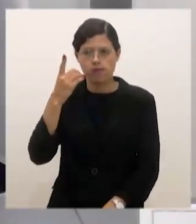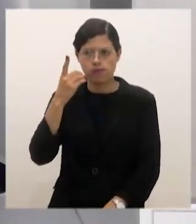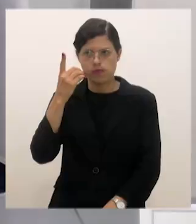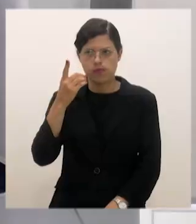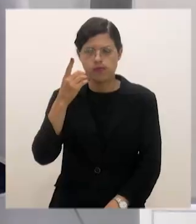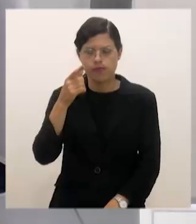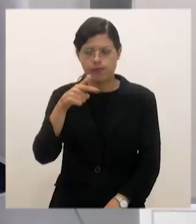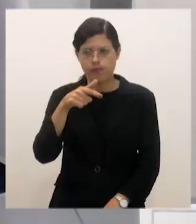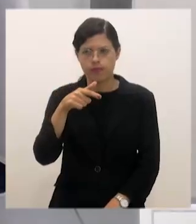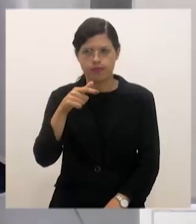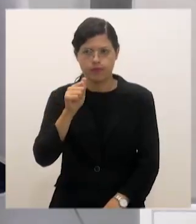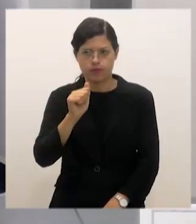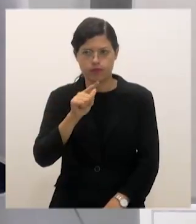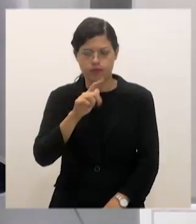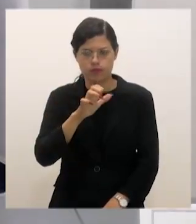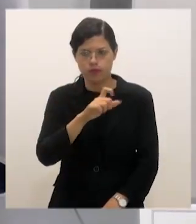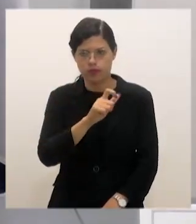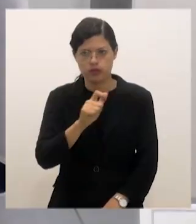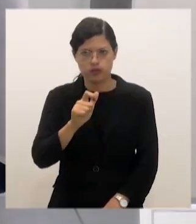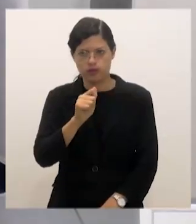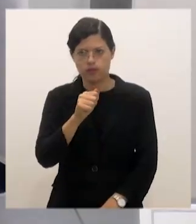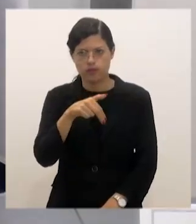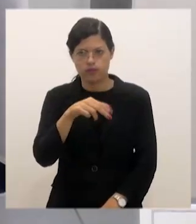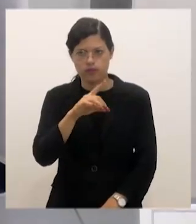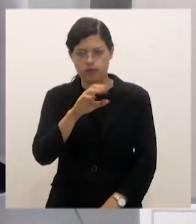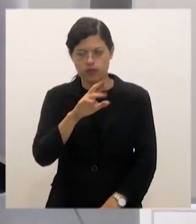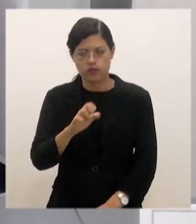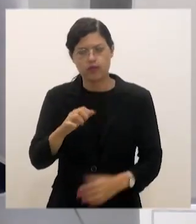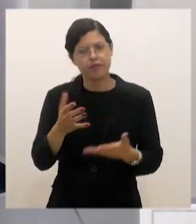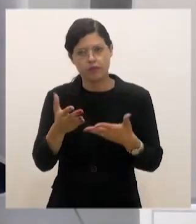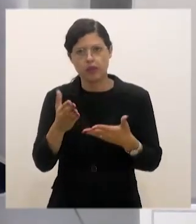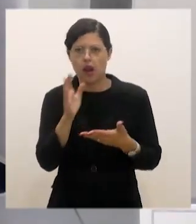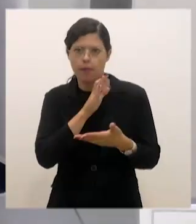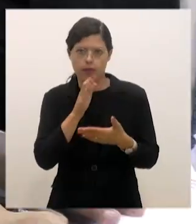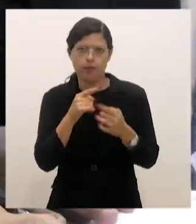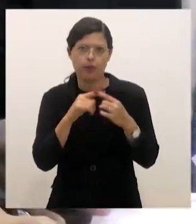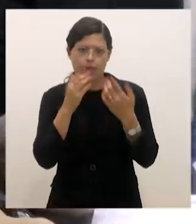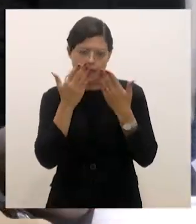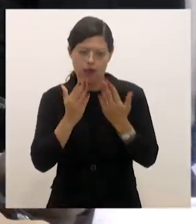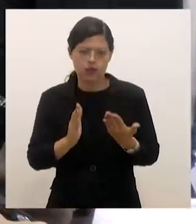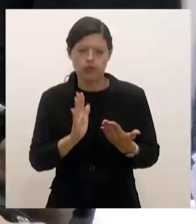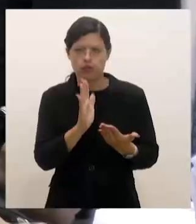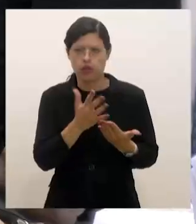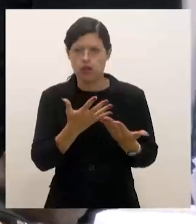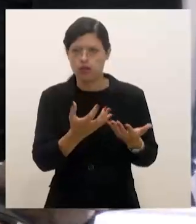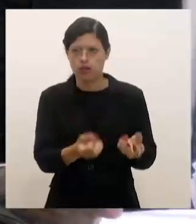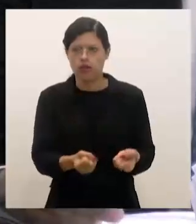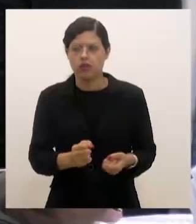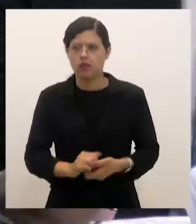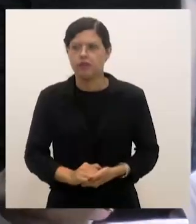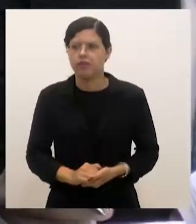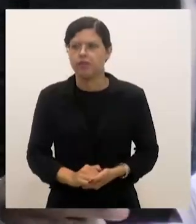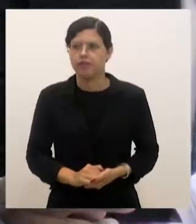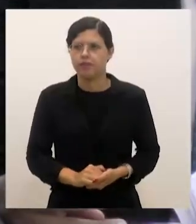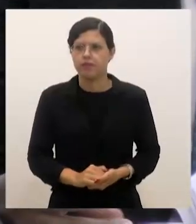queria rapidamente, a vista já foi concedida, mas só trazer à baila aqui uma questão.